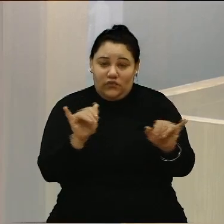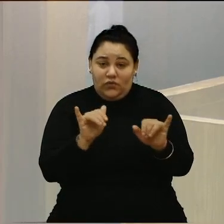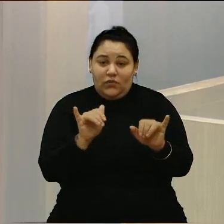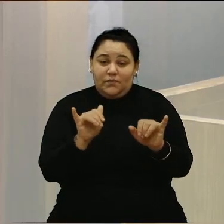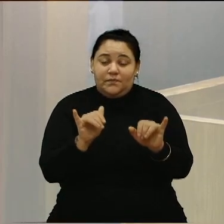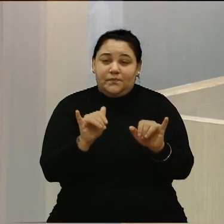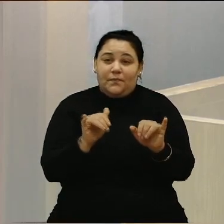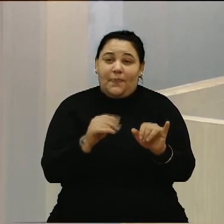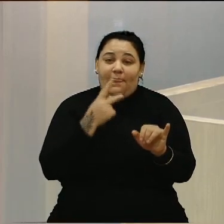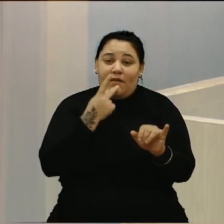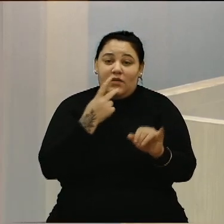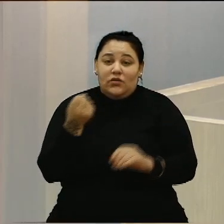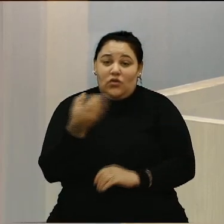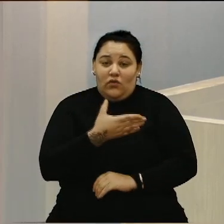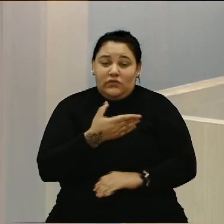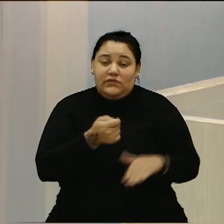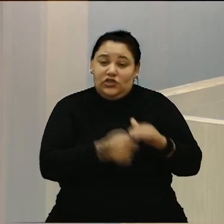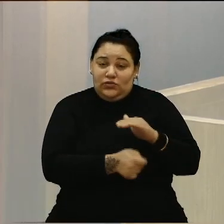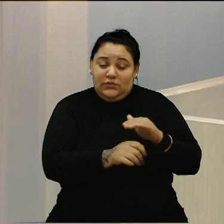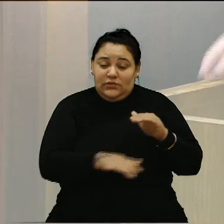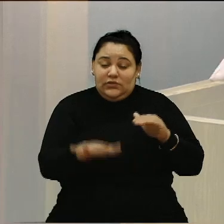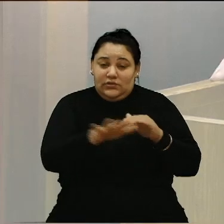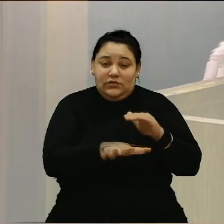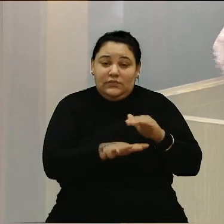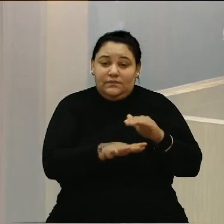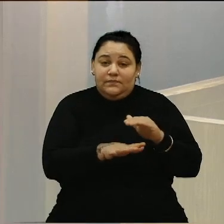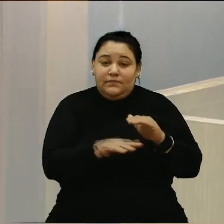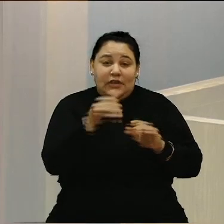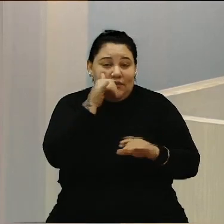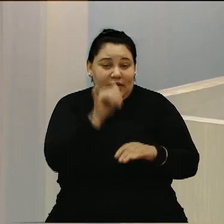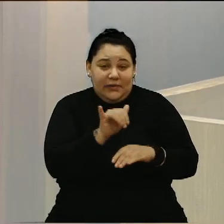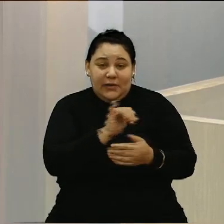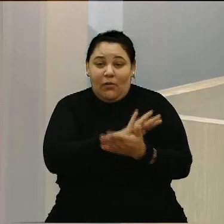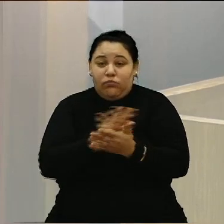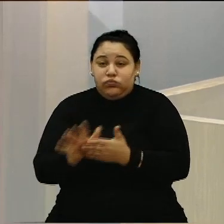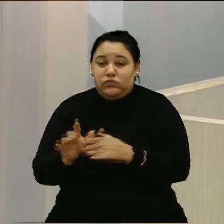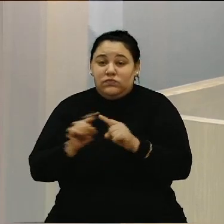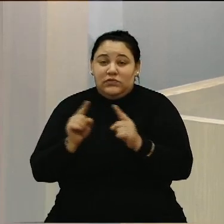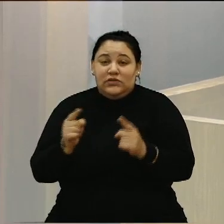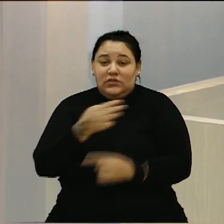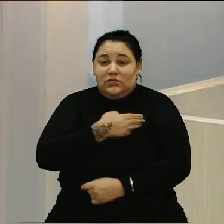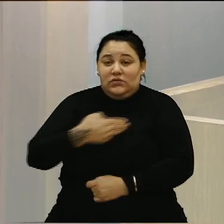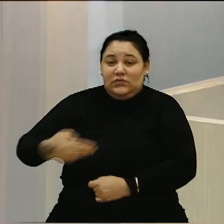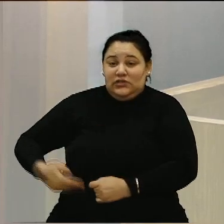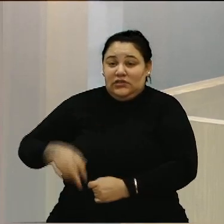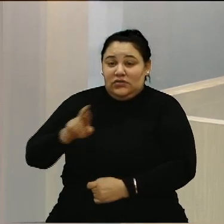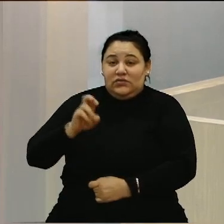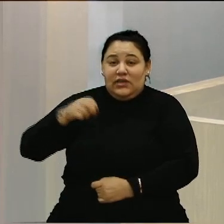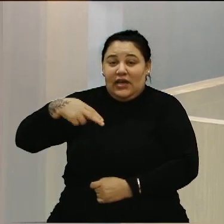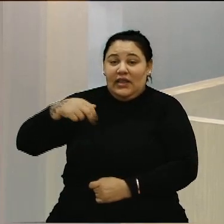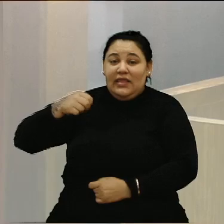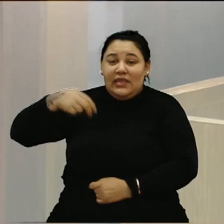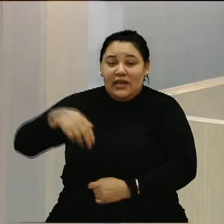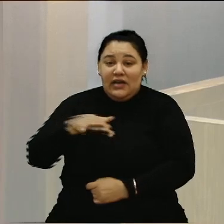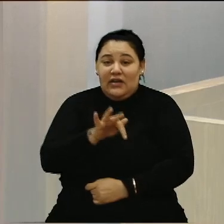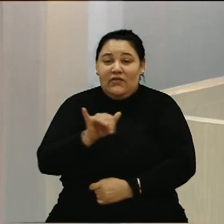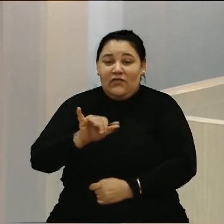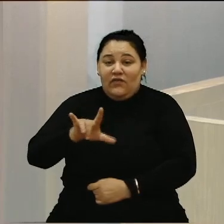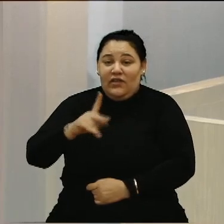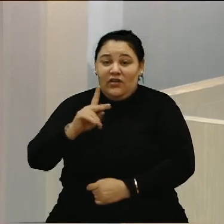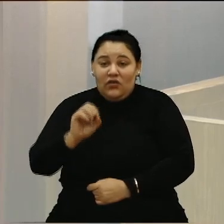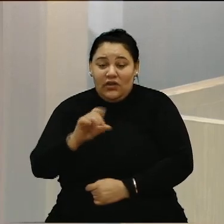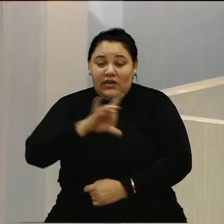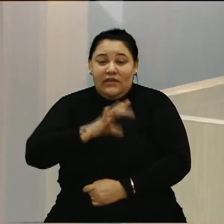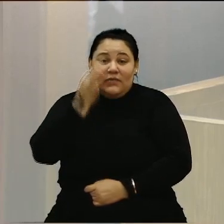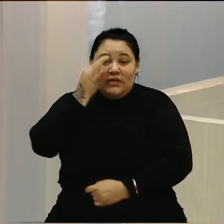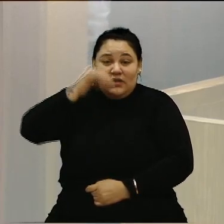vamos dizer assim, novos investimentos, mas o ministro do Transporte, Renan Filho, ele teve recentemente aqui em Caxias,